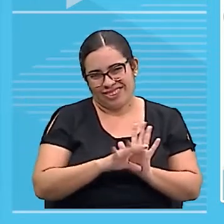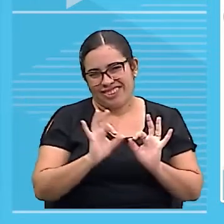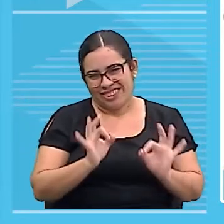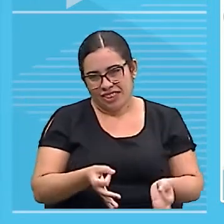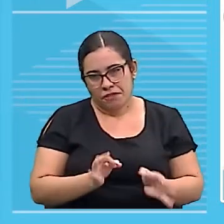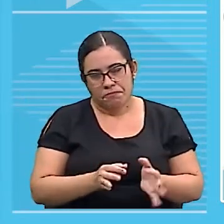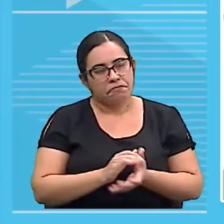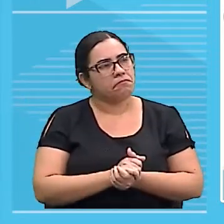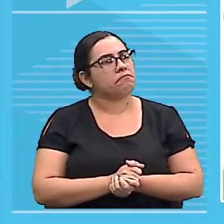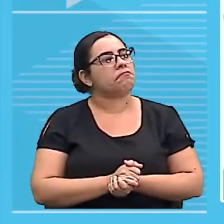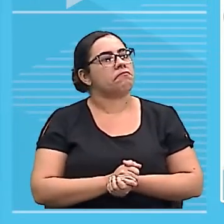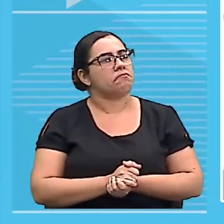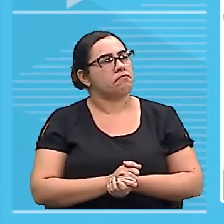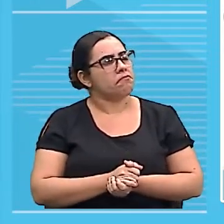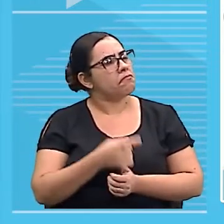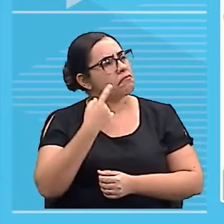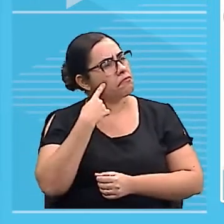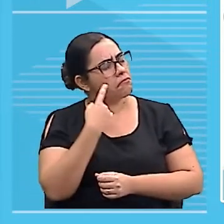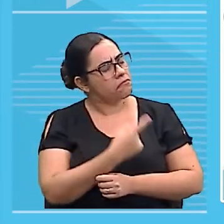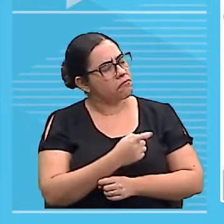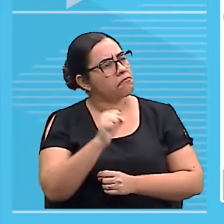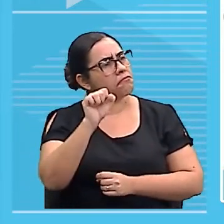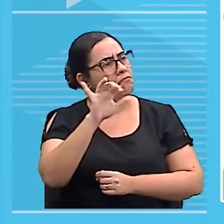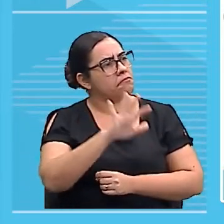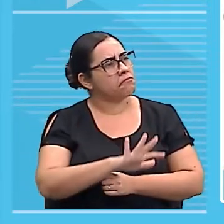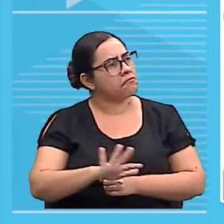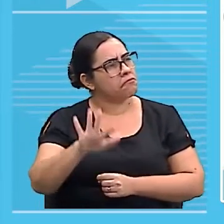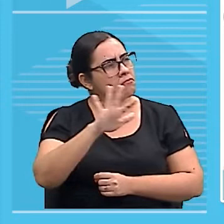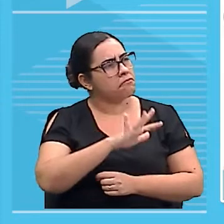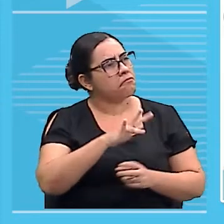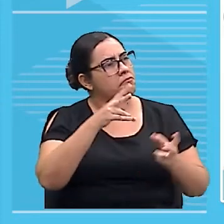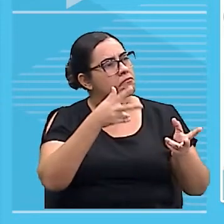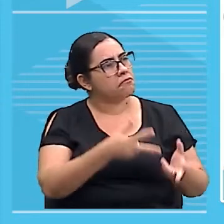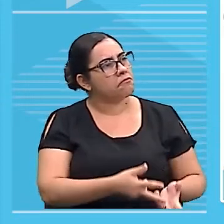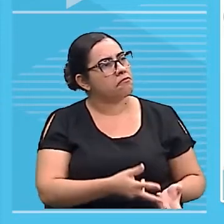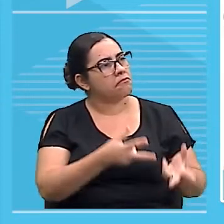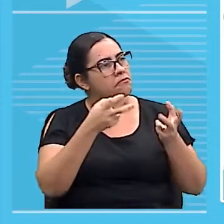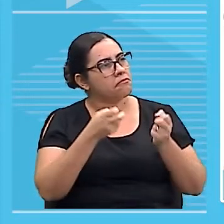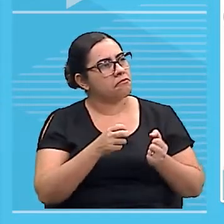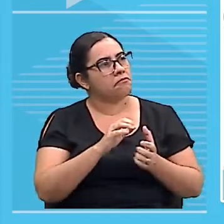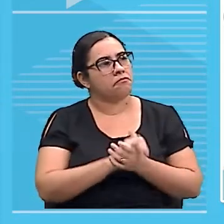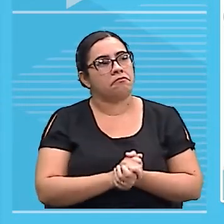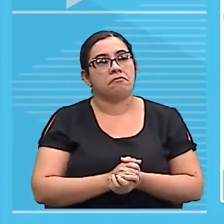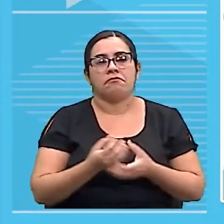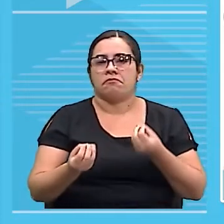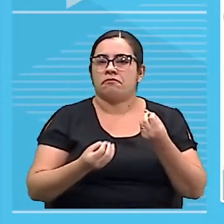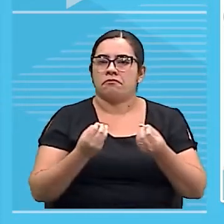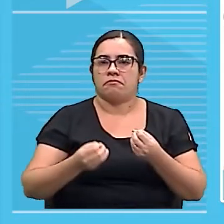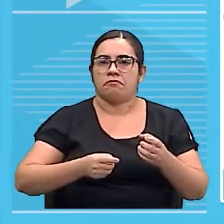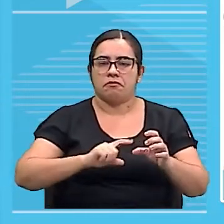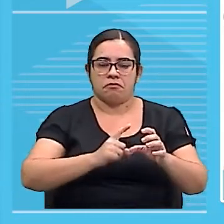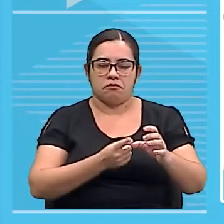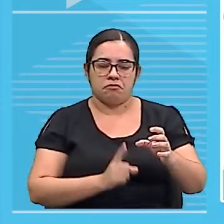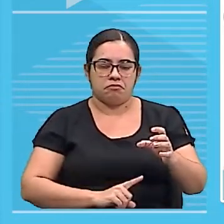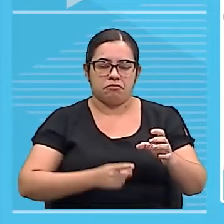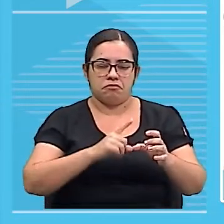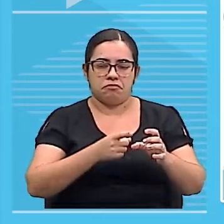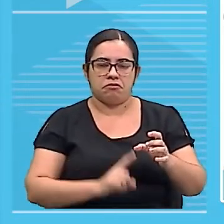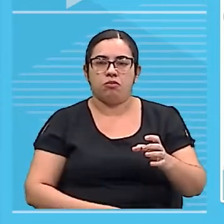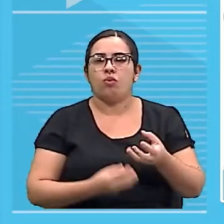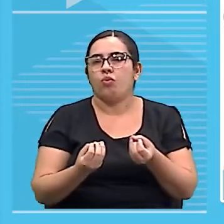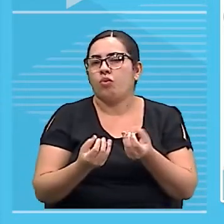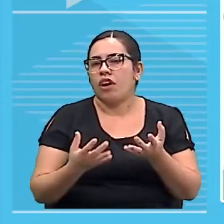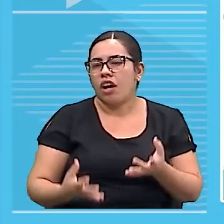você tá percebendo pela representação que a mesma corrente que passa pelo resistor um